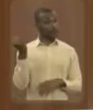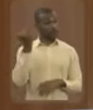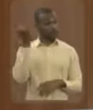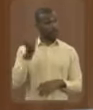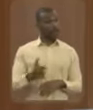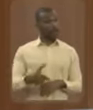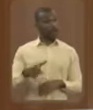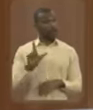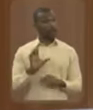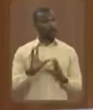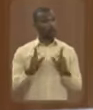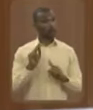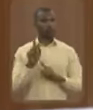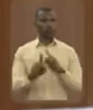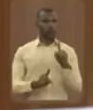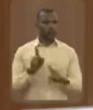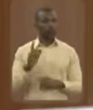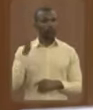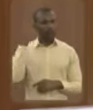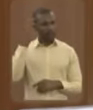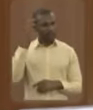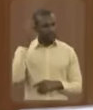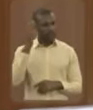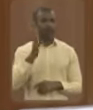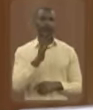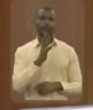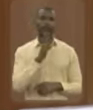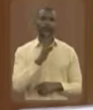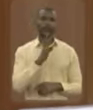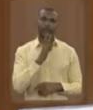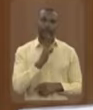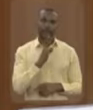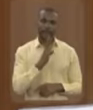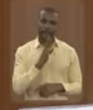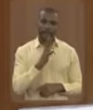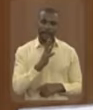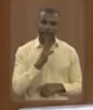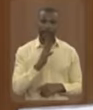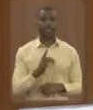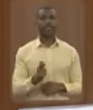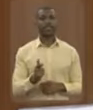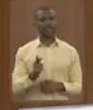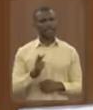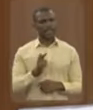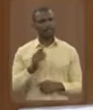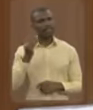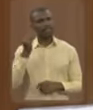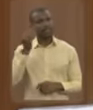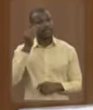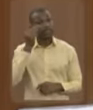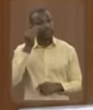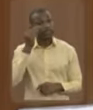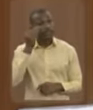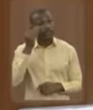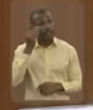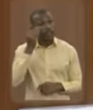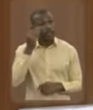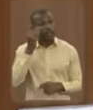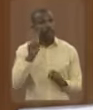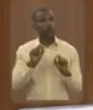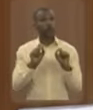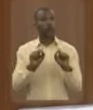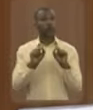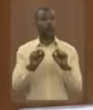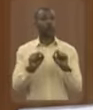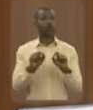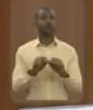que toda a população de Santo André tenha conhecimento de que houve uma tentativa de